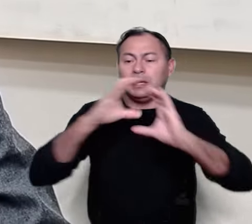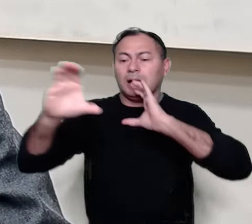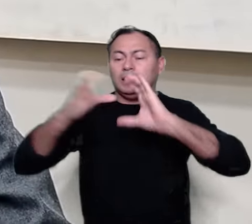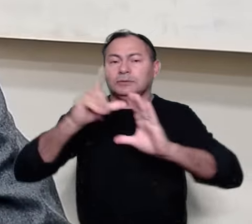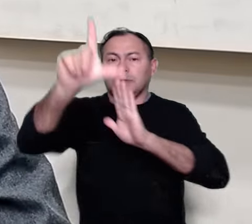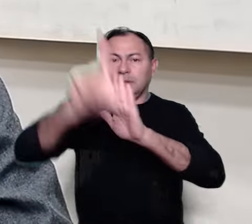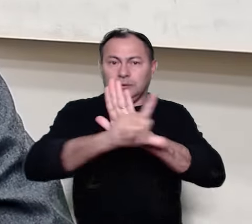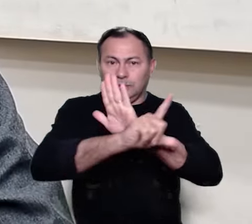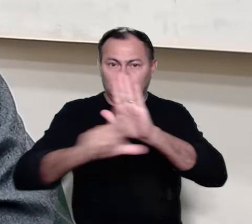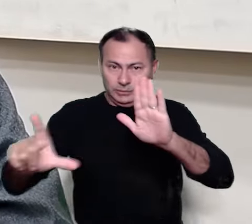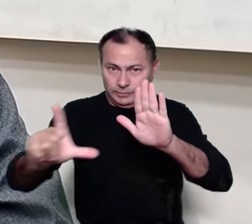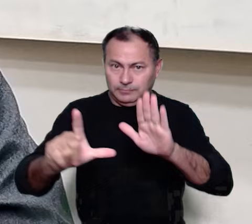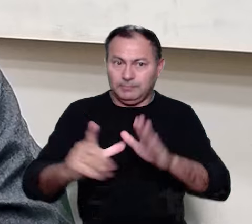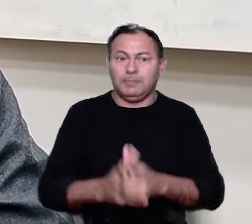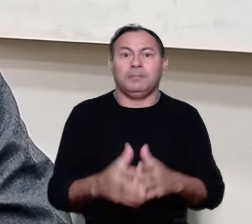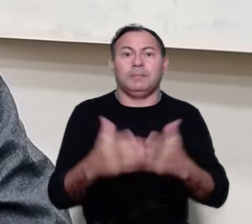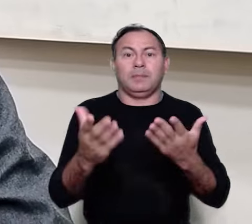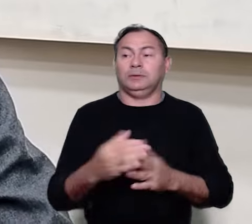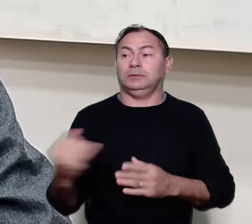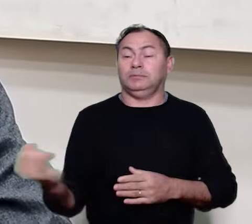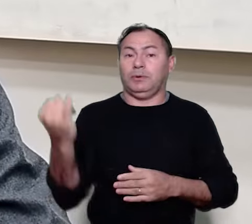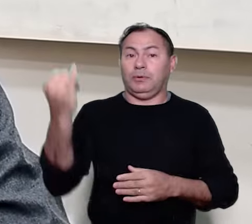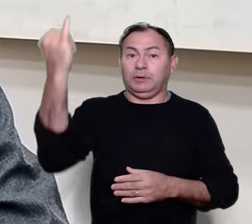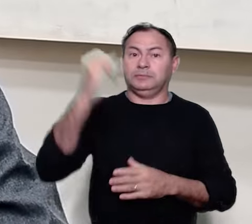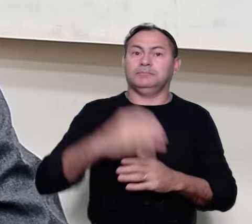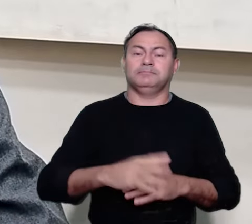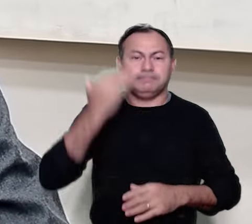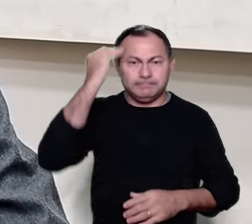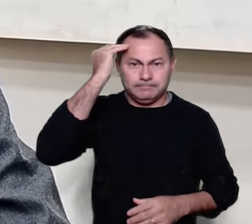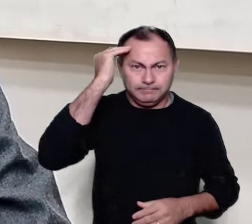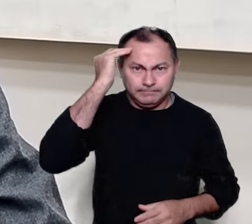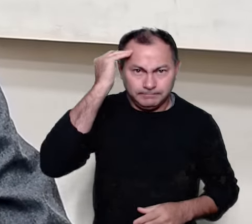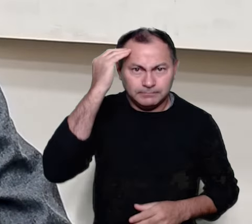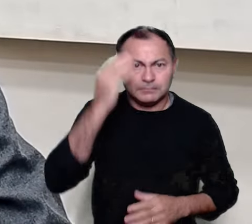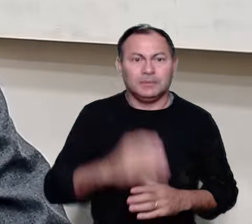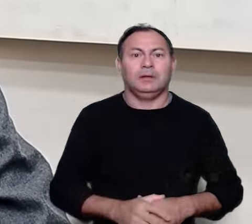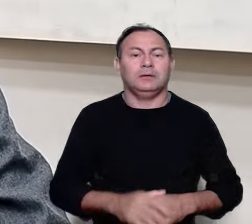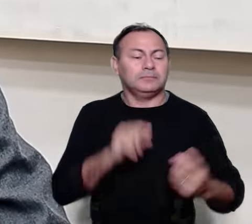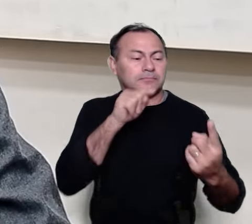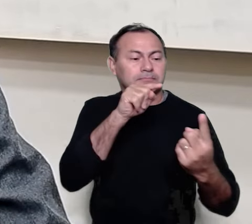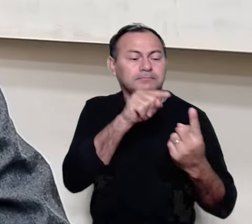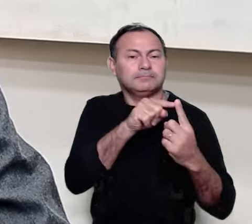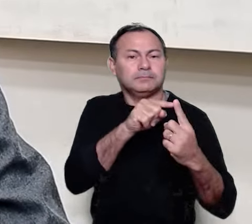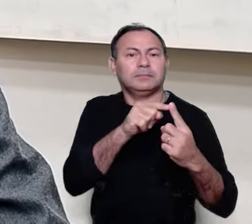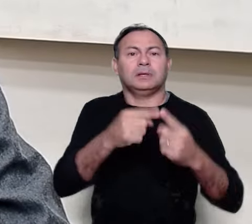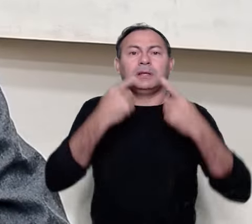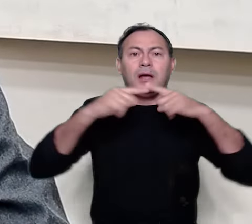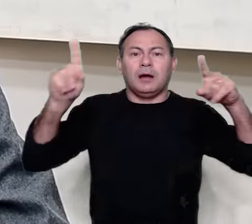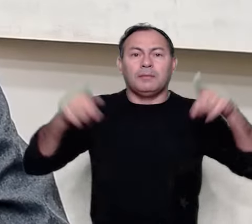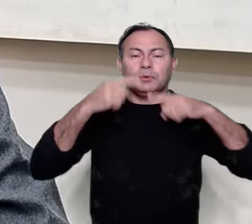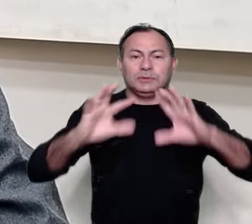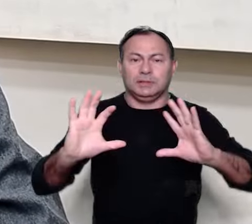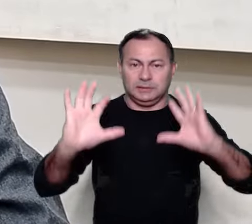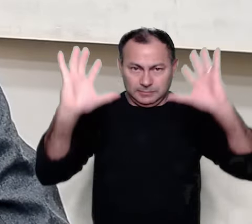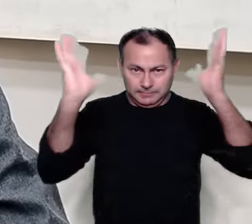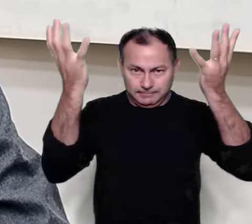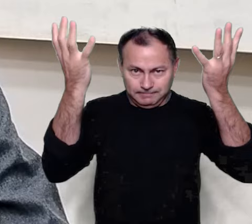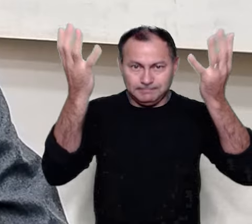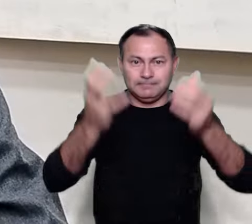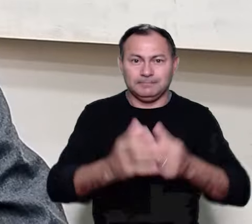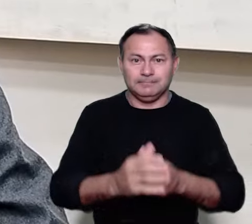litúrgico, tão relevante para compreendermos a função da música nas celebrações.